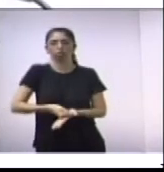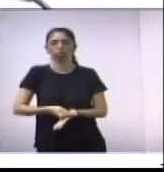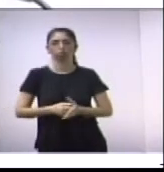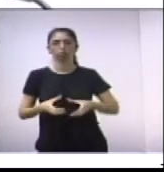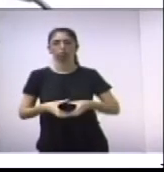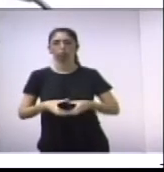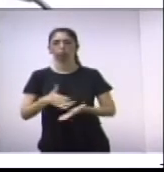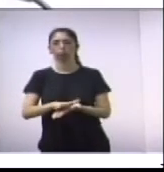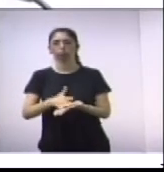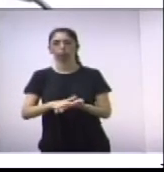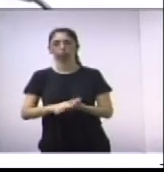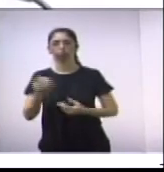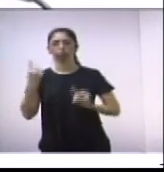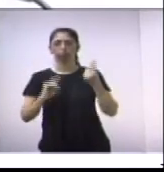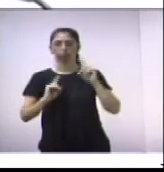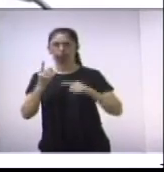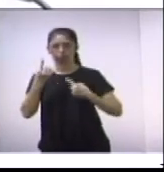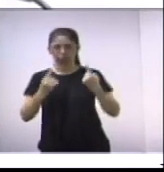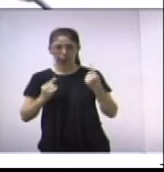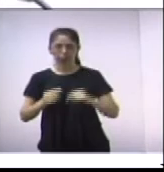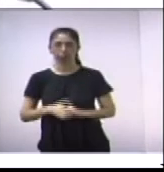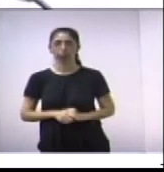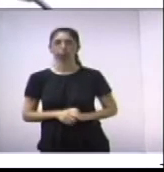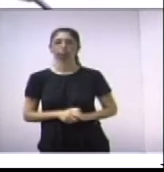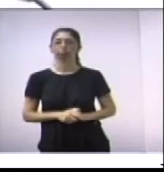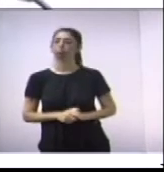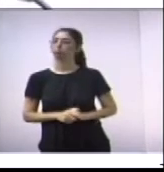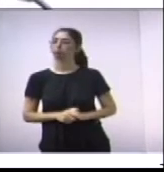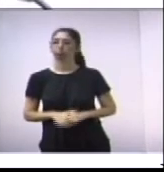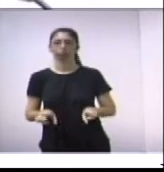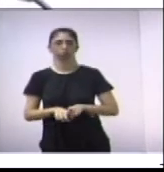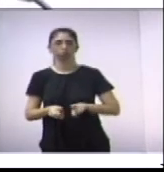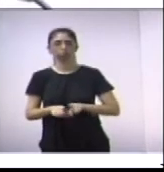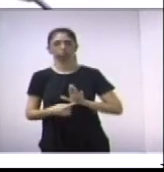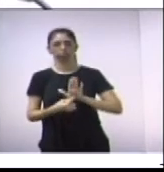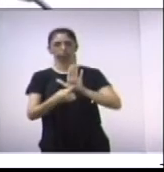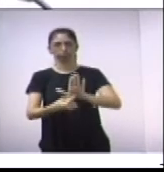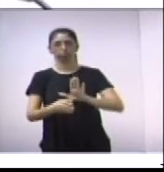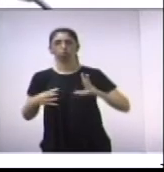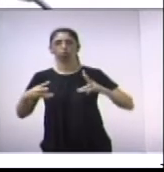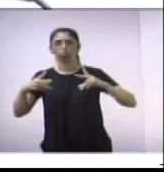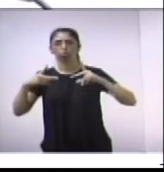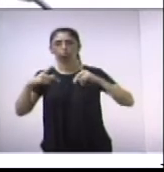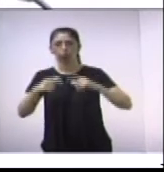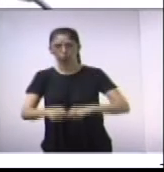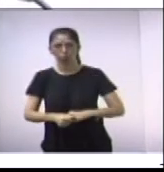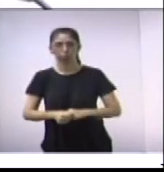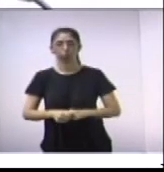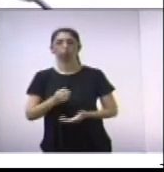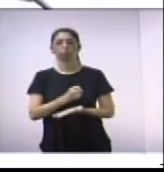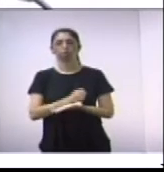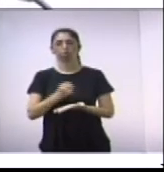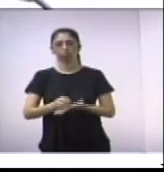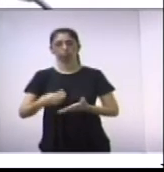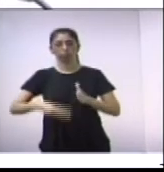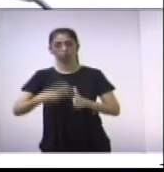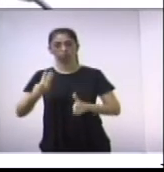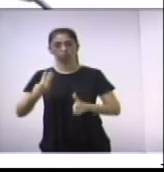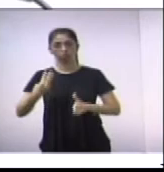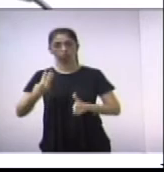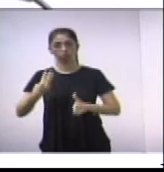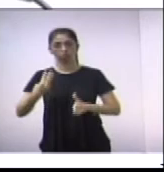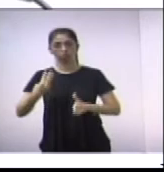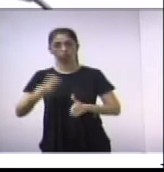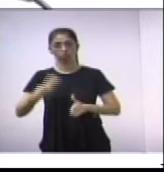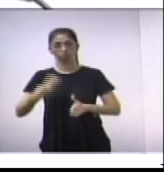às escolas de samba e carnavais anteriores. Impunha que as atrações que deveriam ser apresentadas pela empresa contratada